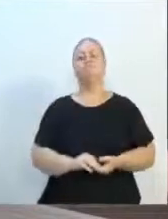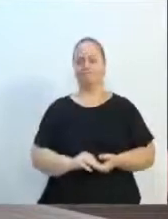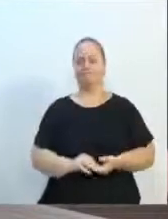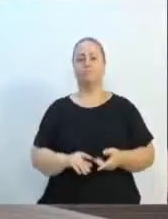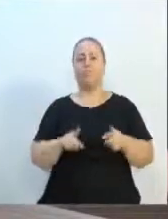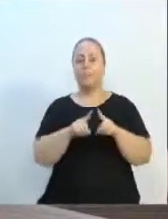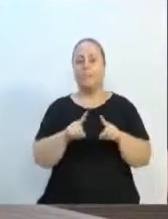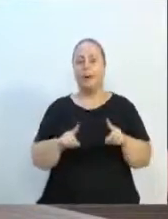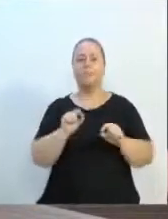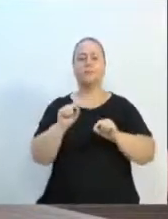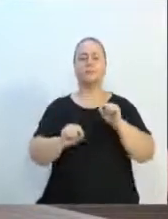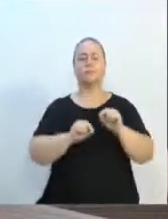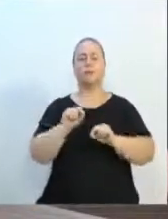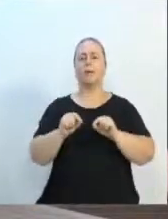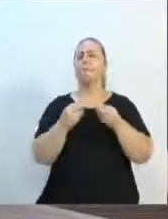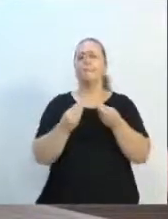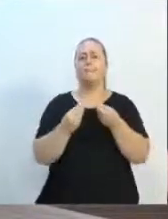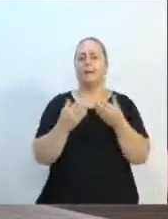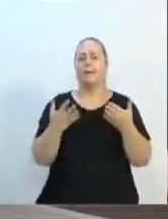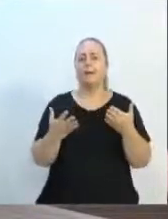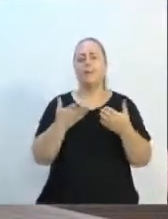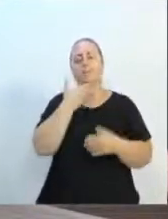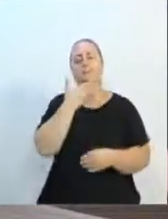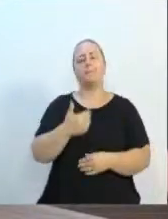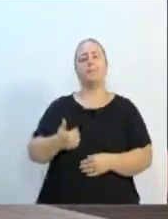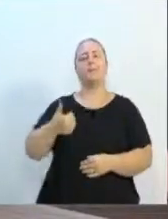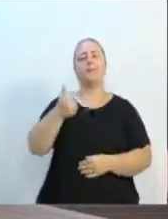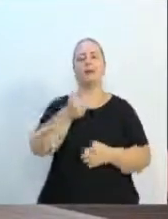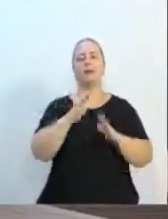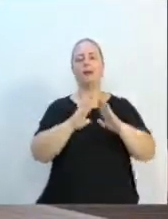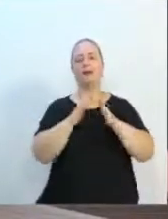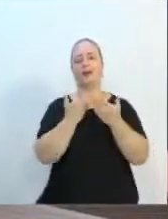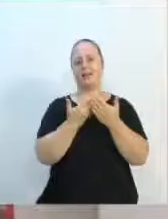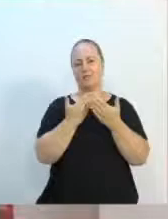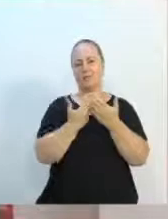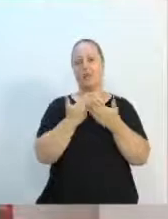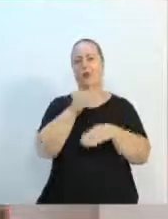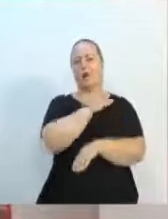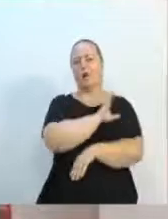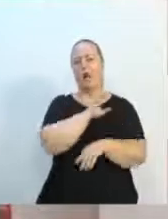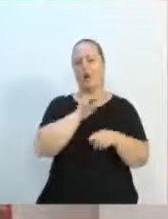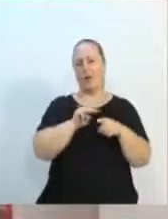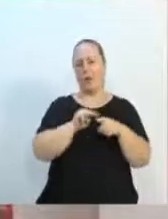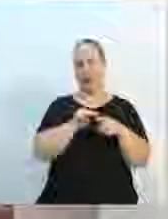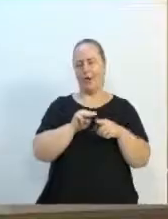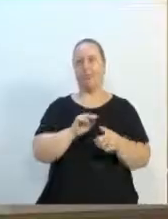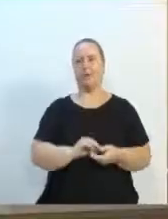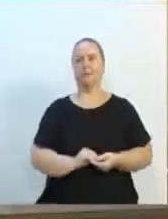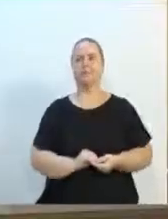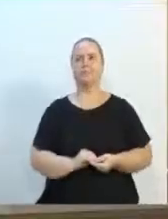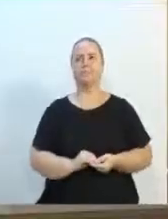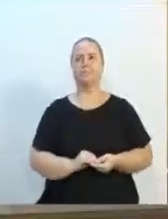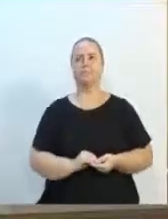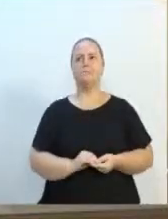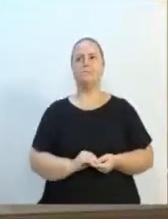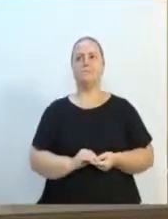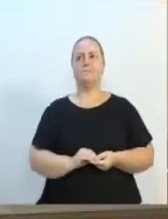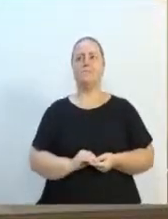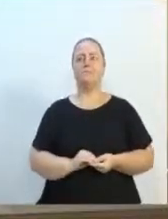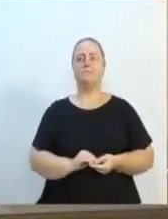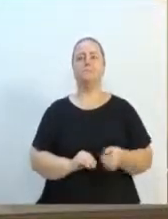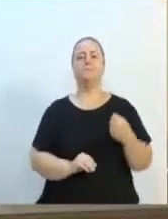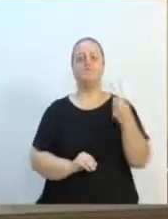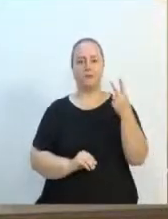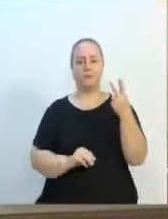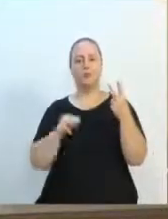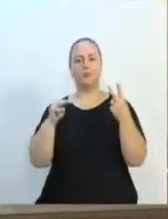de qualificar toda a nossa rede pública municipal. Obrigada. Vereador, em virtude dos apartes, 2 minutos para a